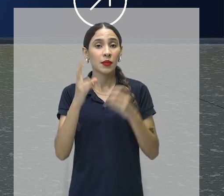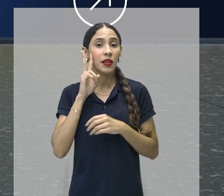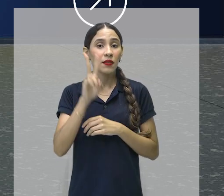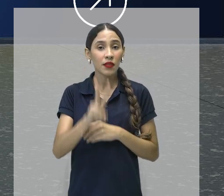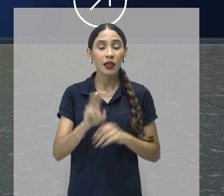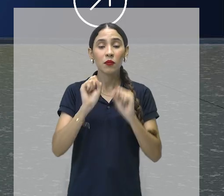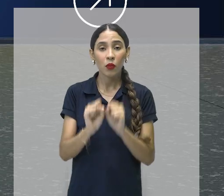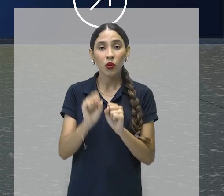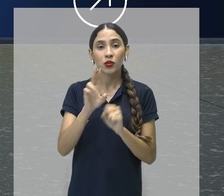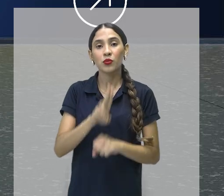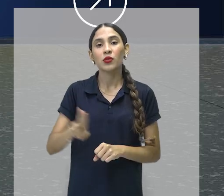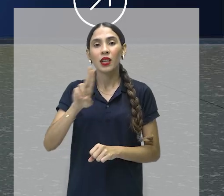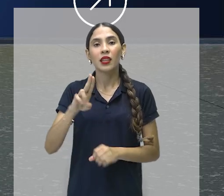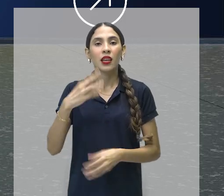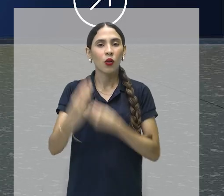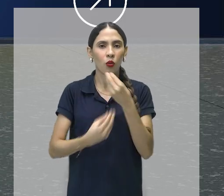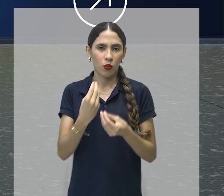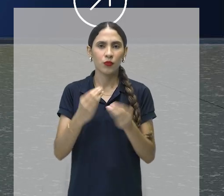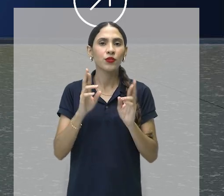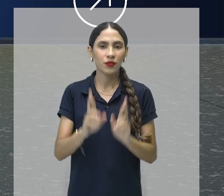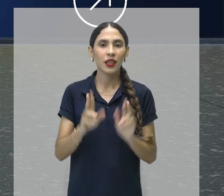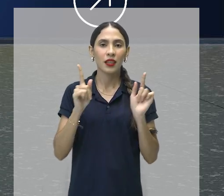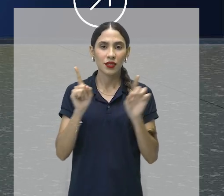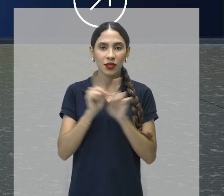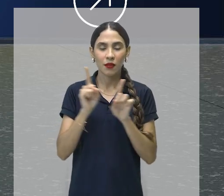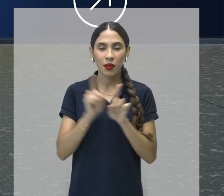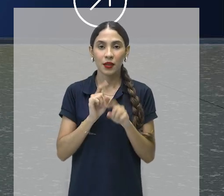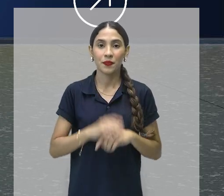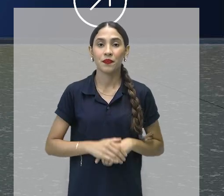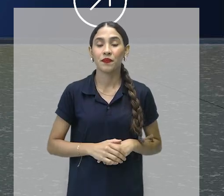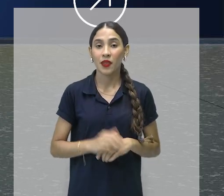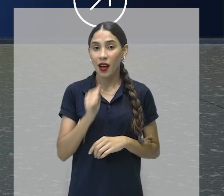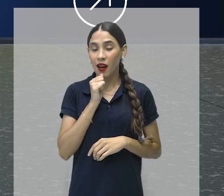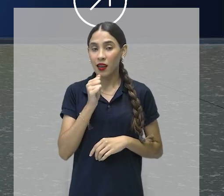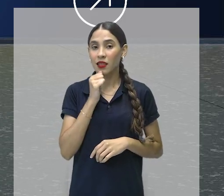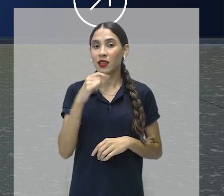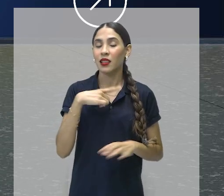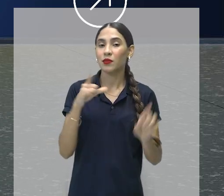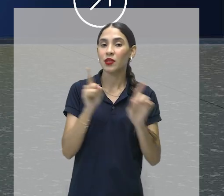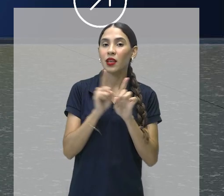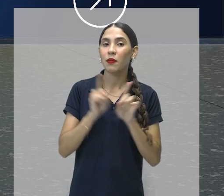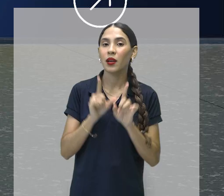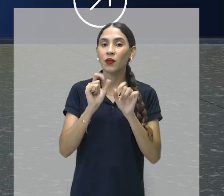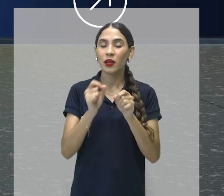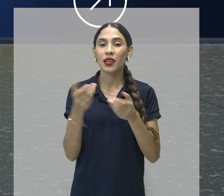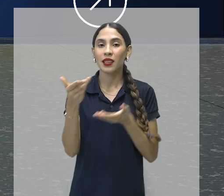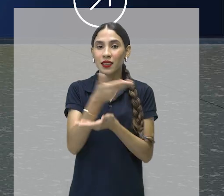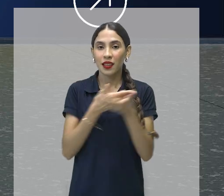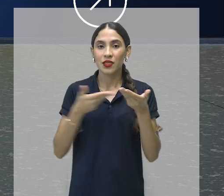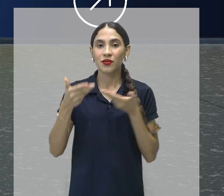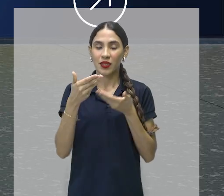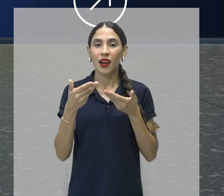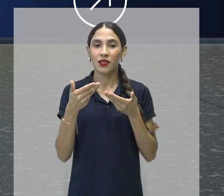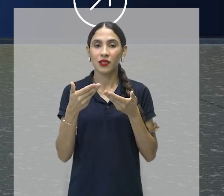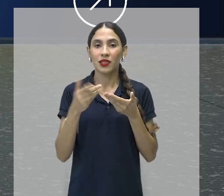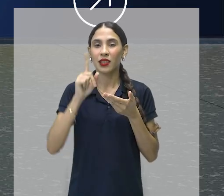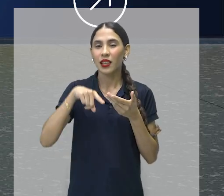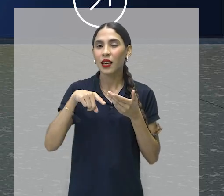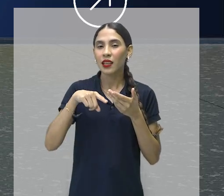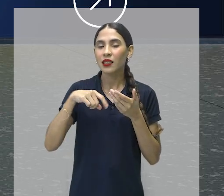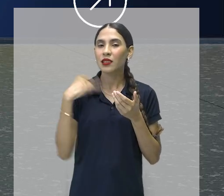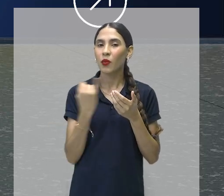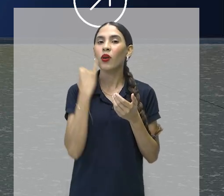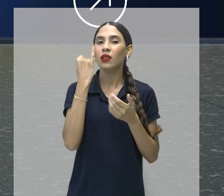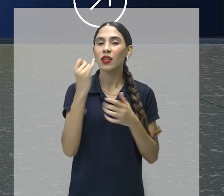ser consumida de forma diferente. Ainda temos a questão da interatividade, que é um